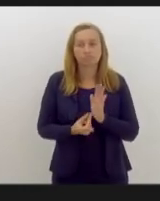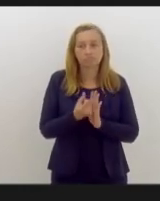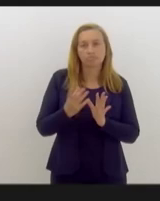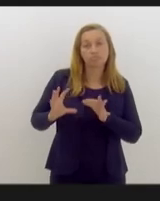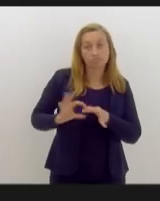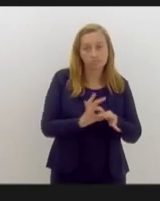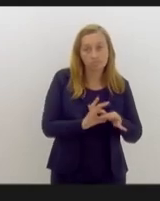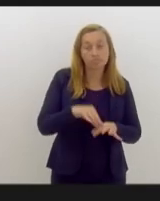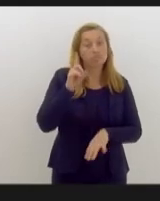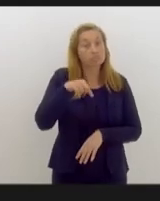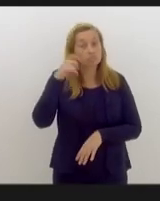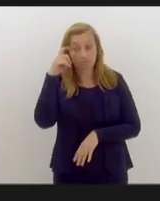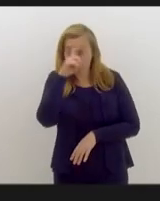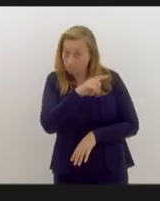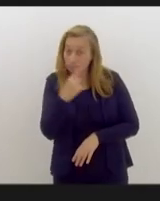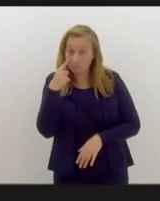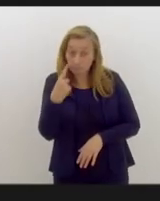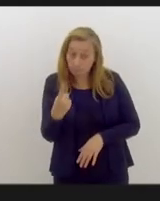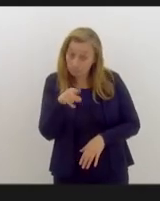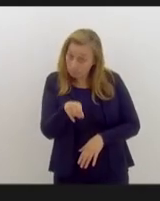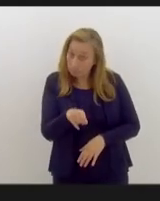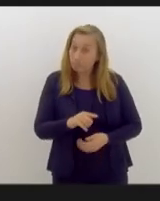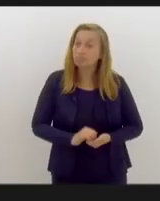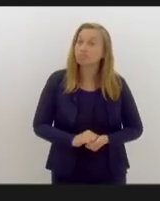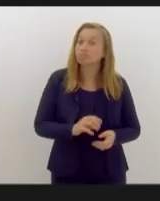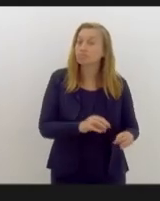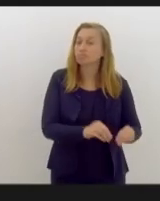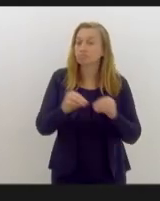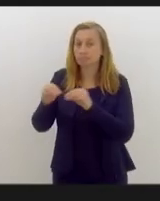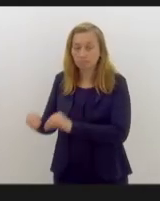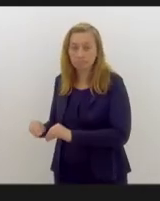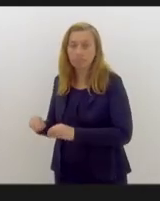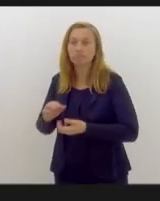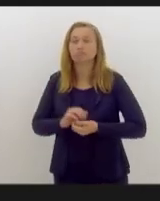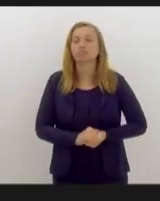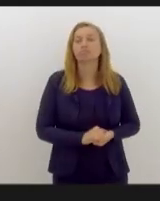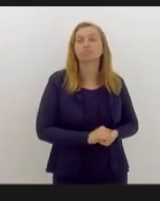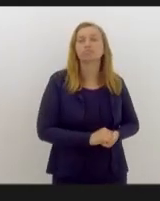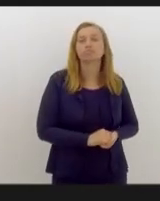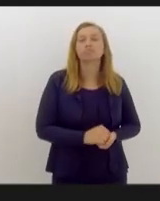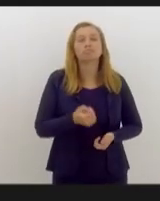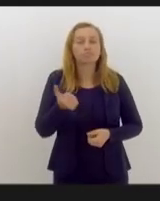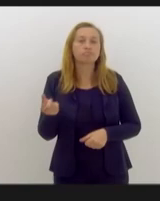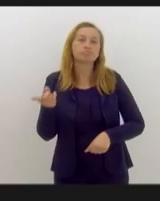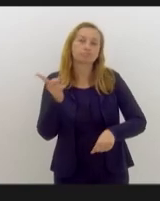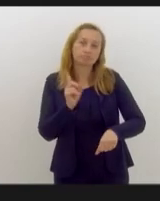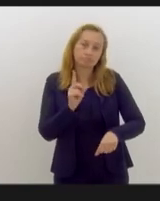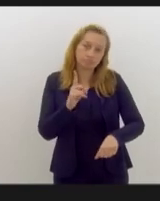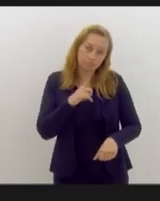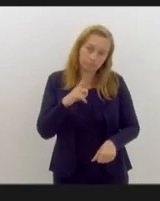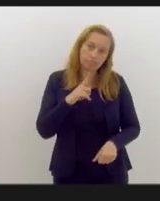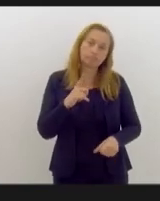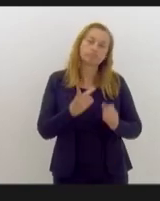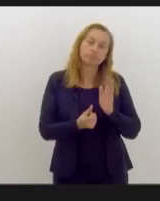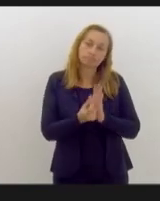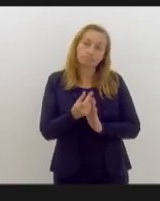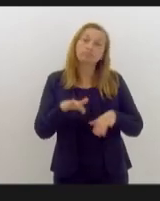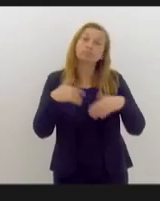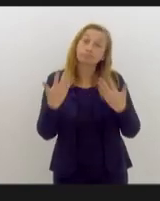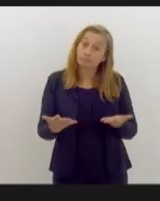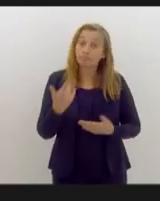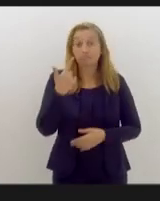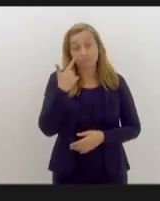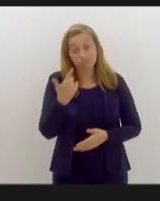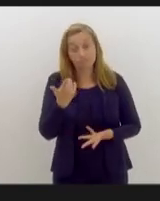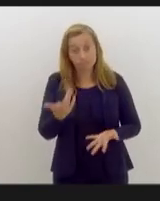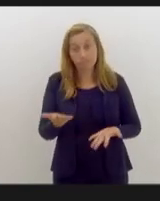uma situação difícil. A gente está vendo aí a PEC da transição, o pouco que sobrou para investimento. Então, nós temos